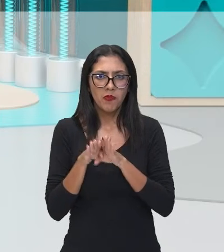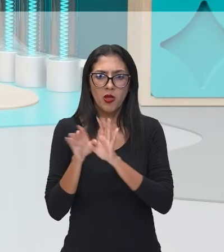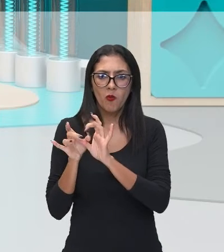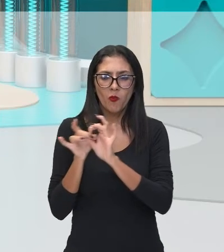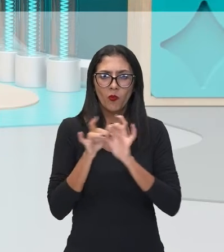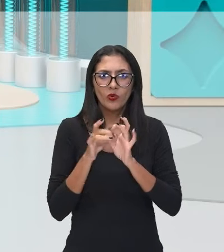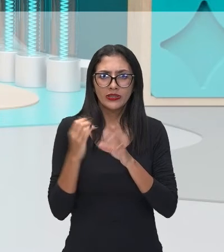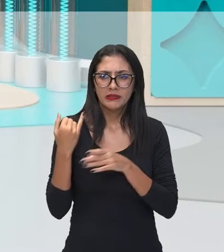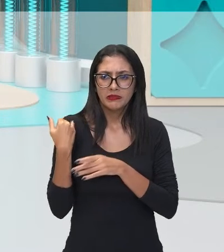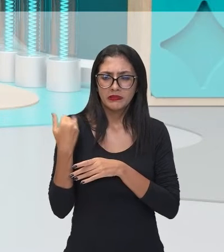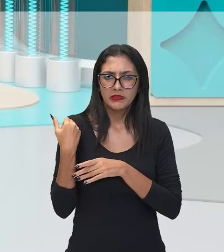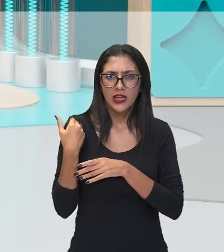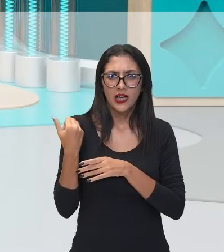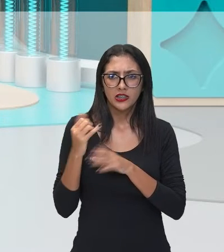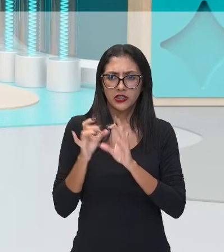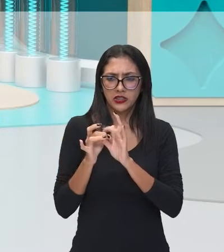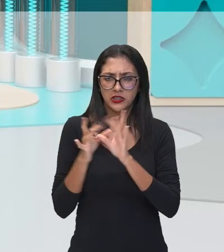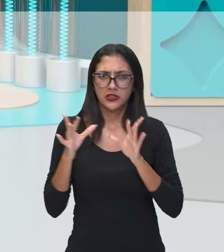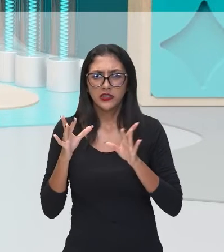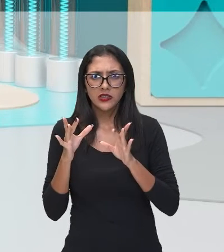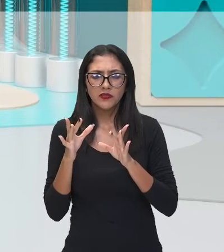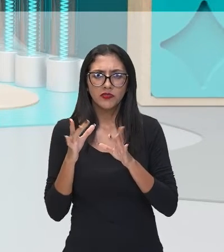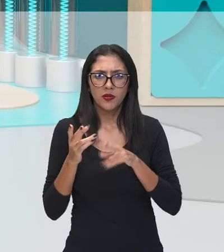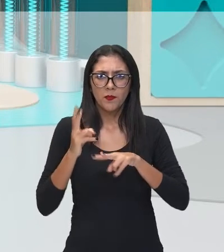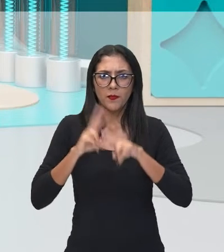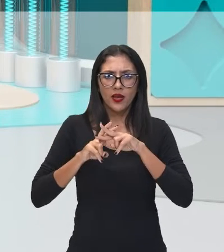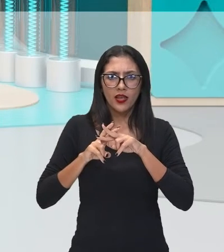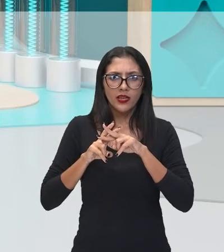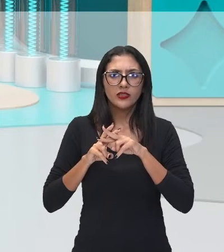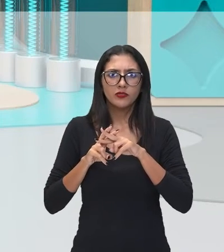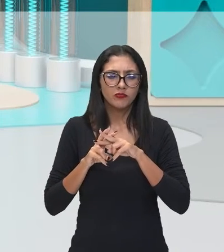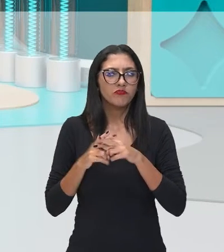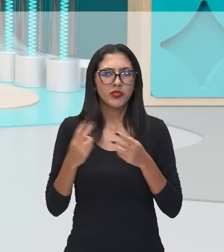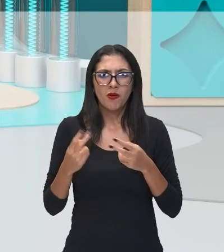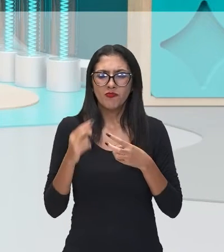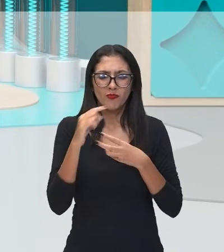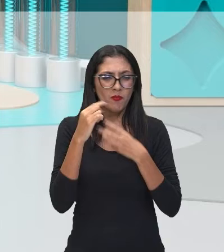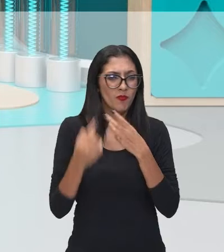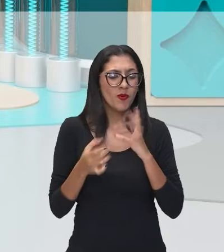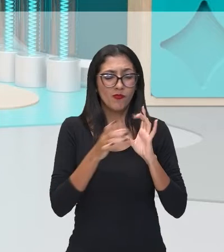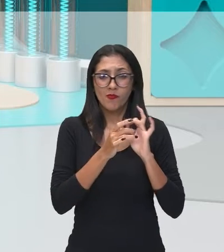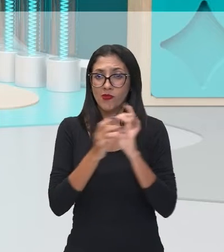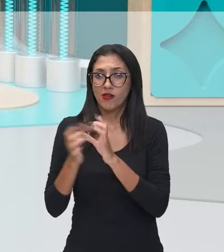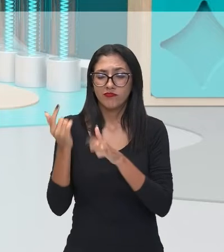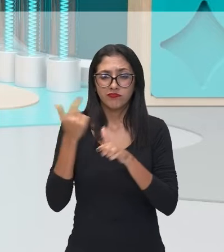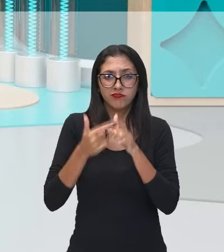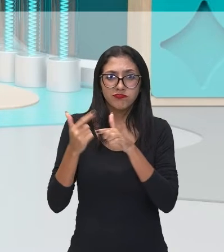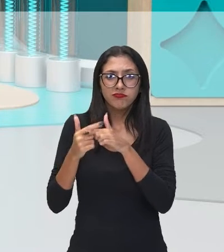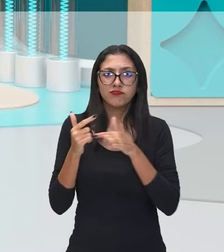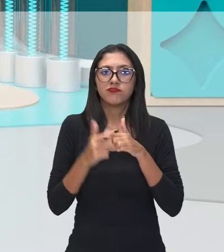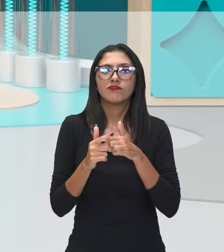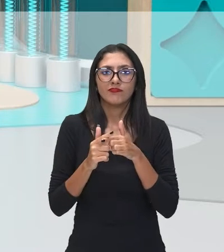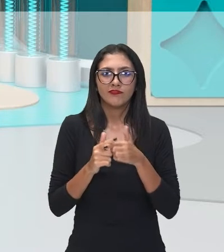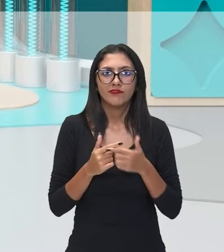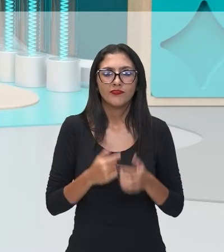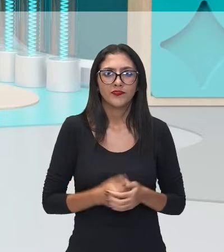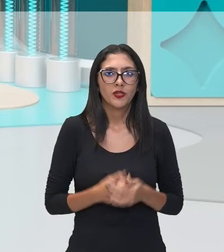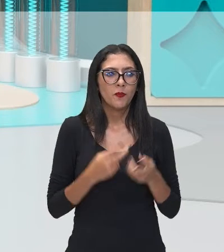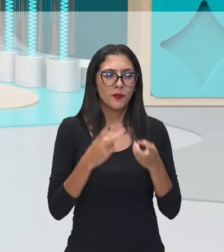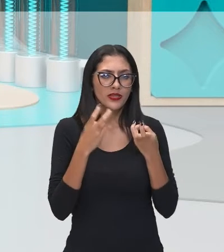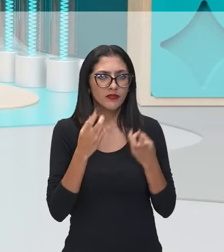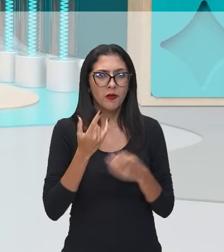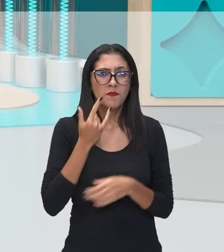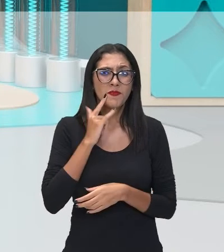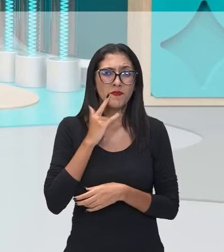eles vão poder também consumir bebidas alcoólicas a partir dessa idade sem problemas. ok? Então perceba que bebida alcoólica para menores